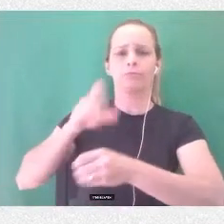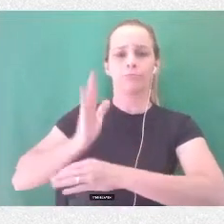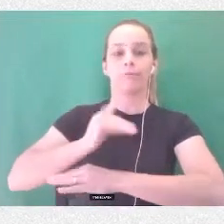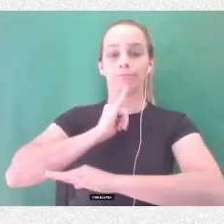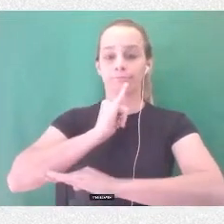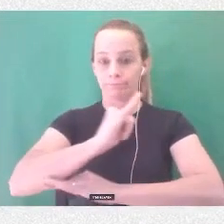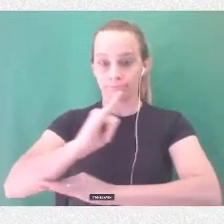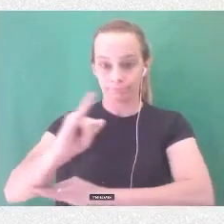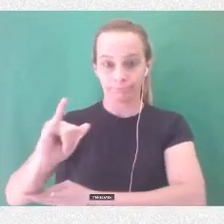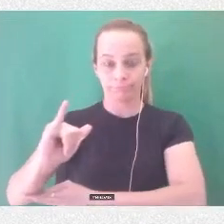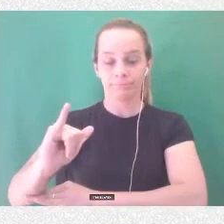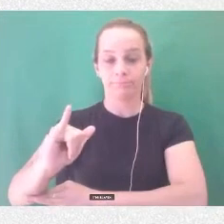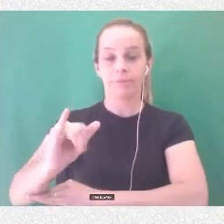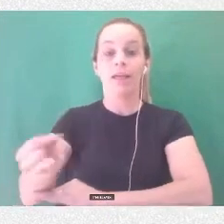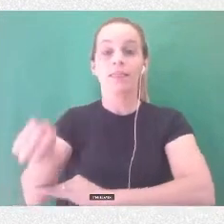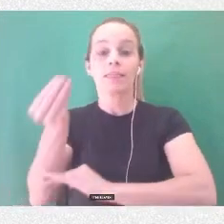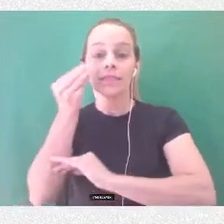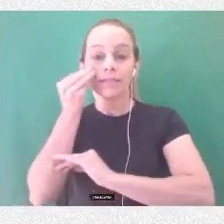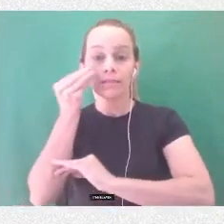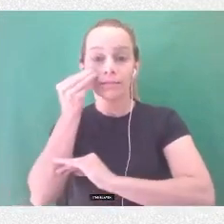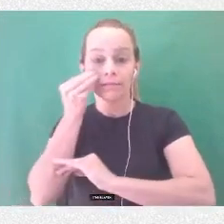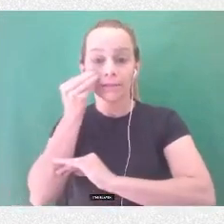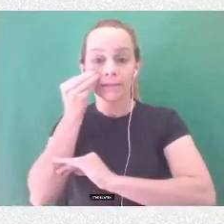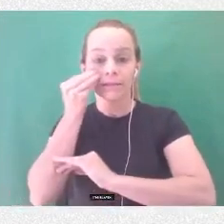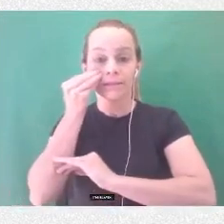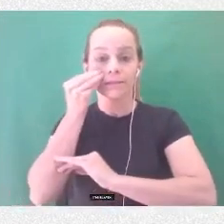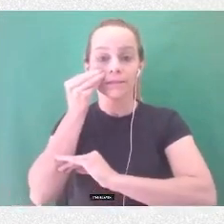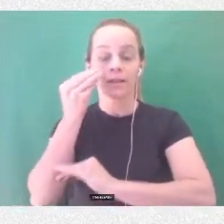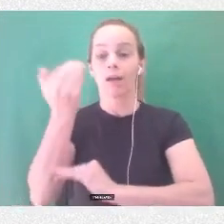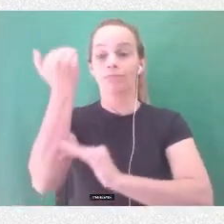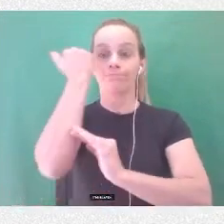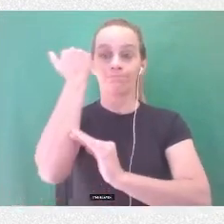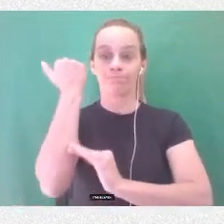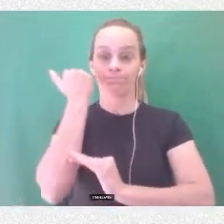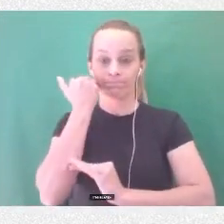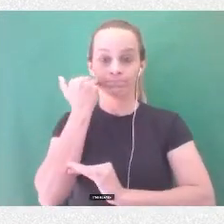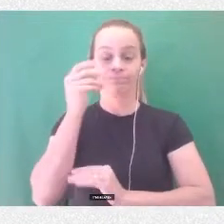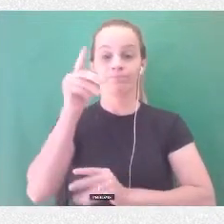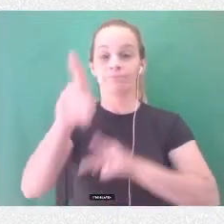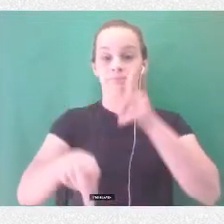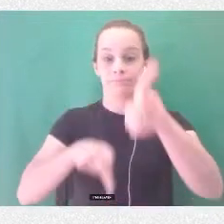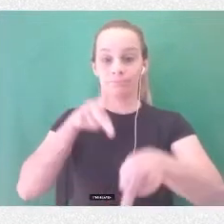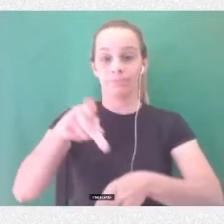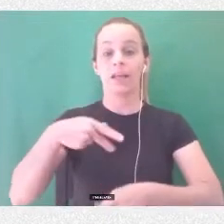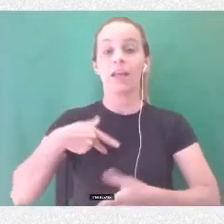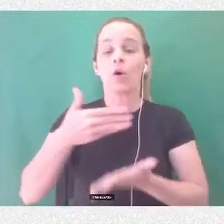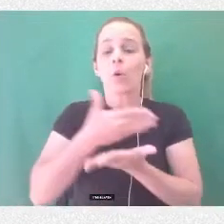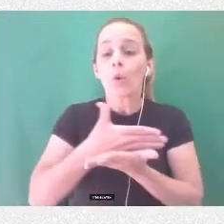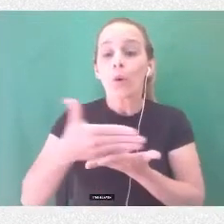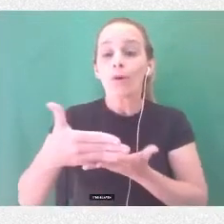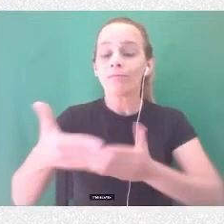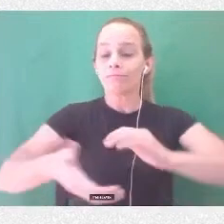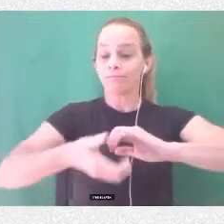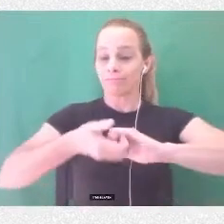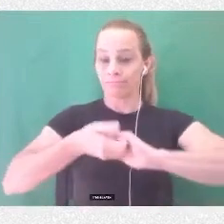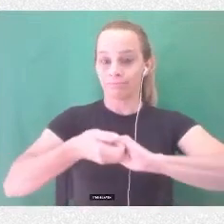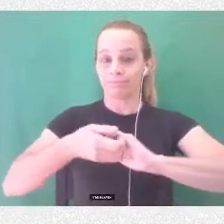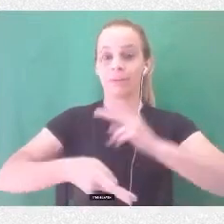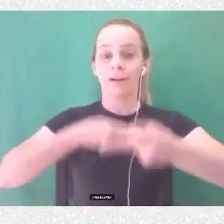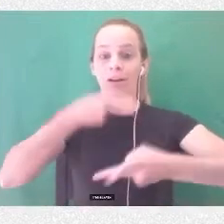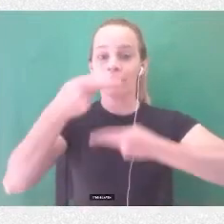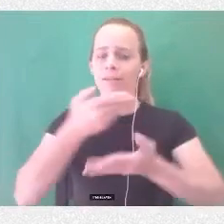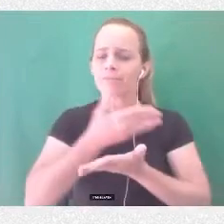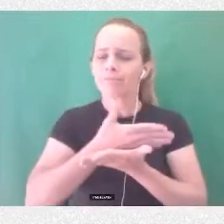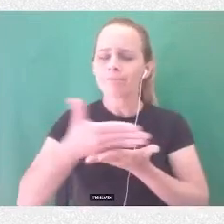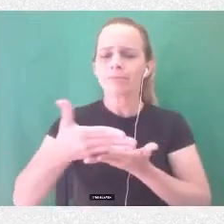para a testagem da população adolescente. Eu faço apenas uma fala inicial de saudação,